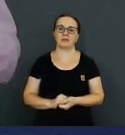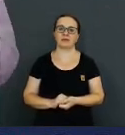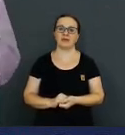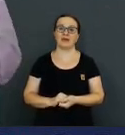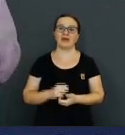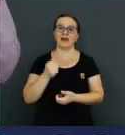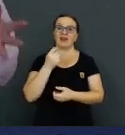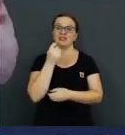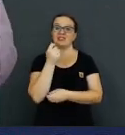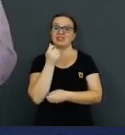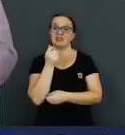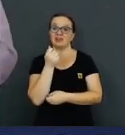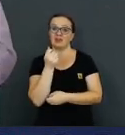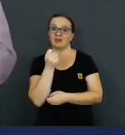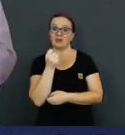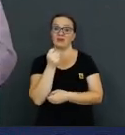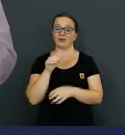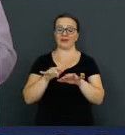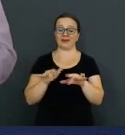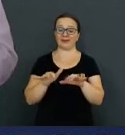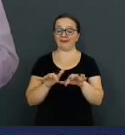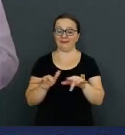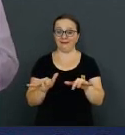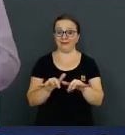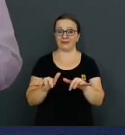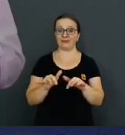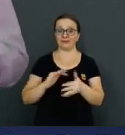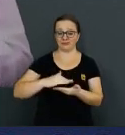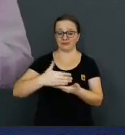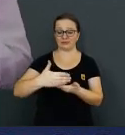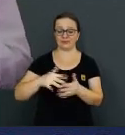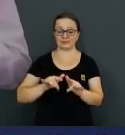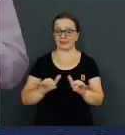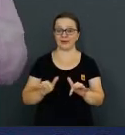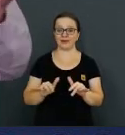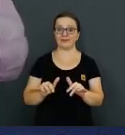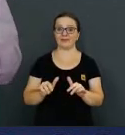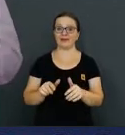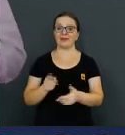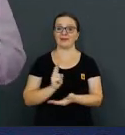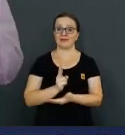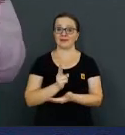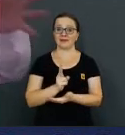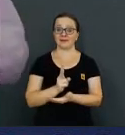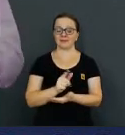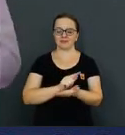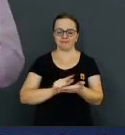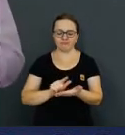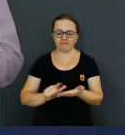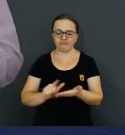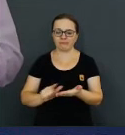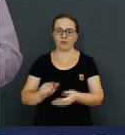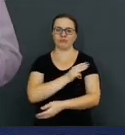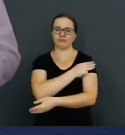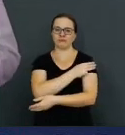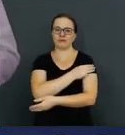Dinheiro, teclado, purifique seus teclados, teclado é o lugar mais sujo que tem, e quem anda de avião, a mesinha do avião é o lugar mais